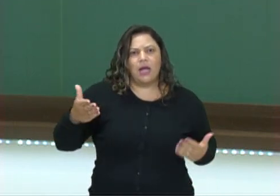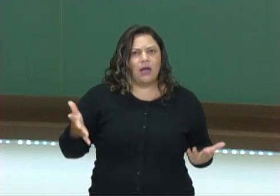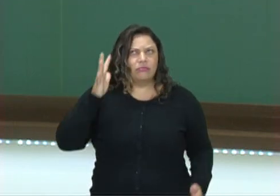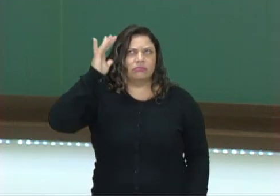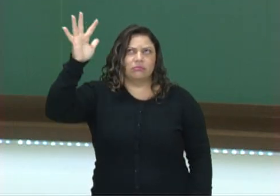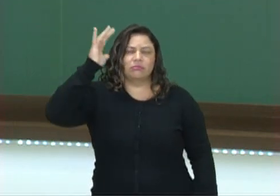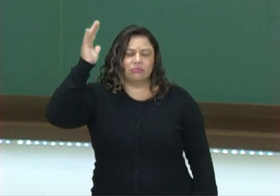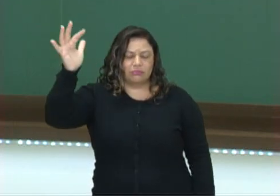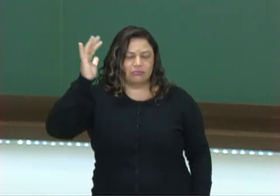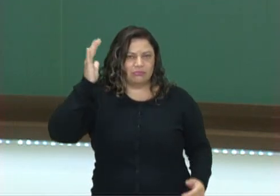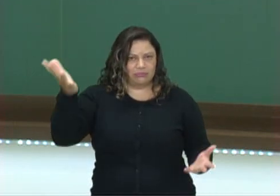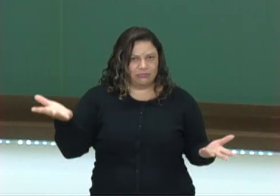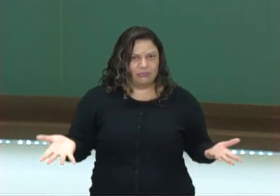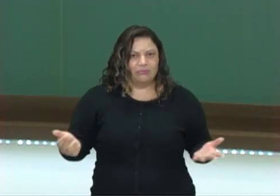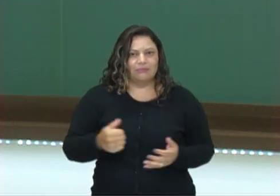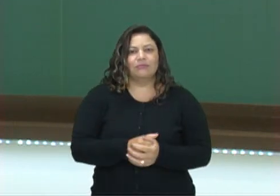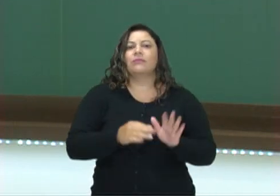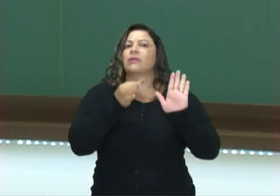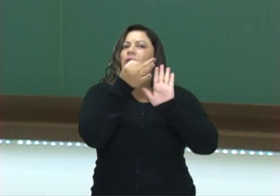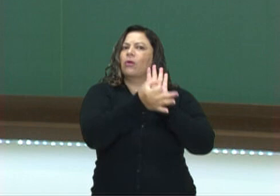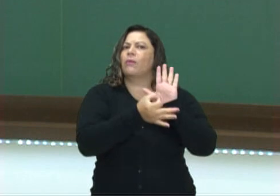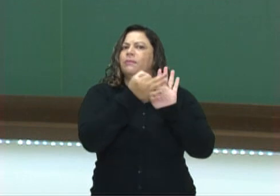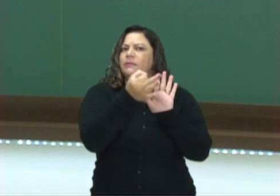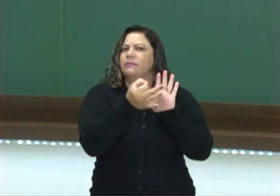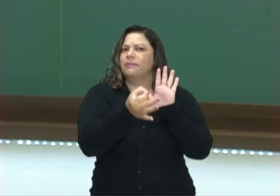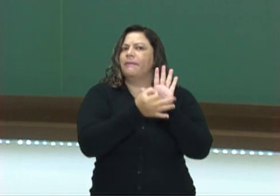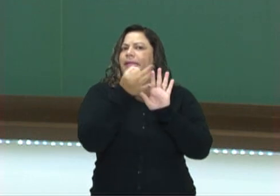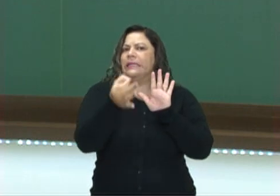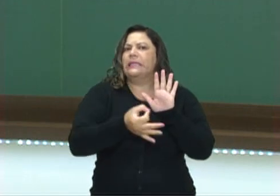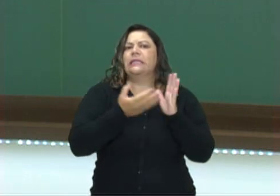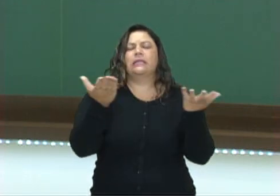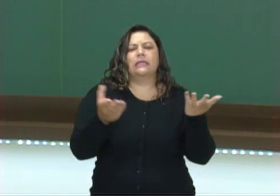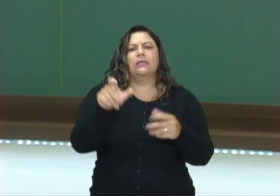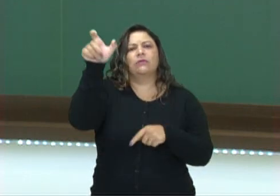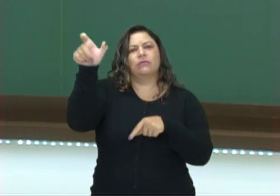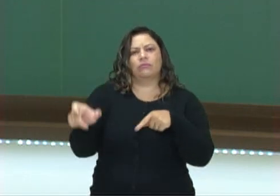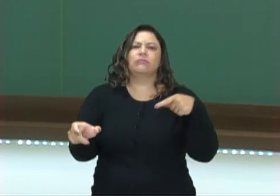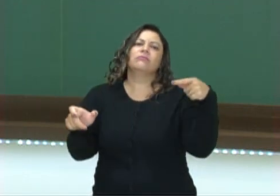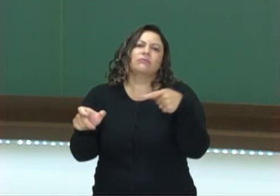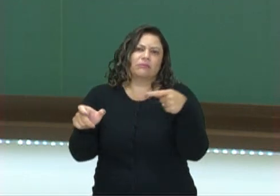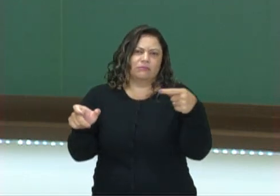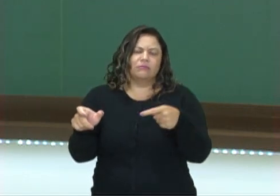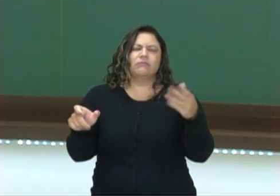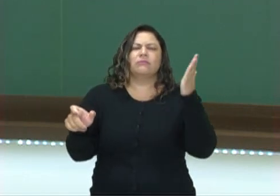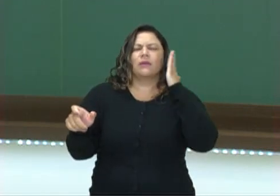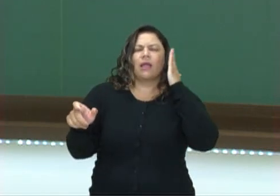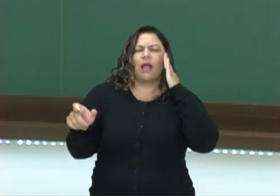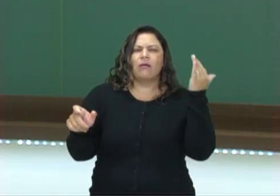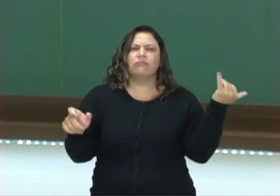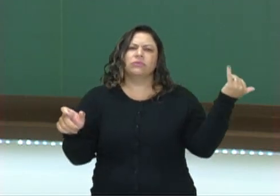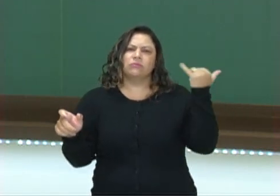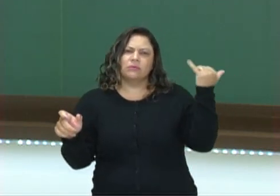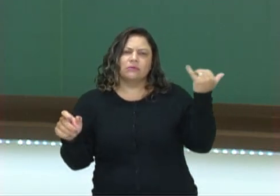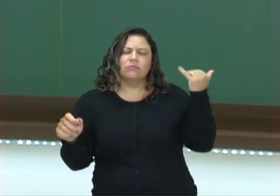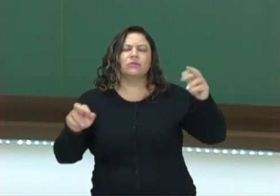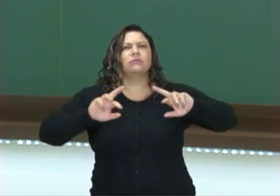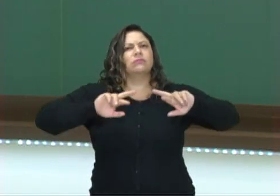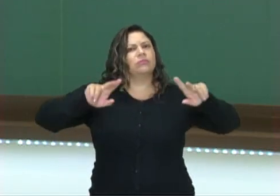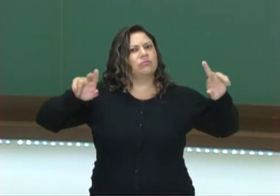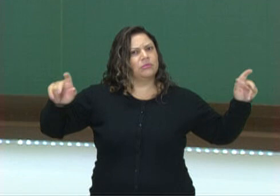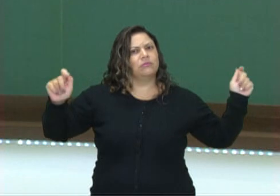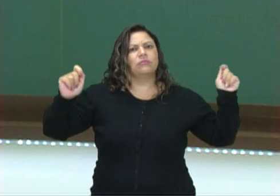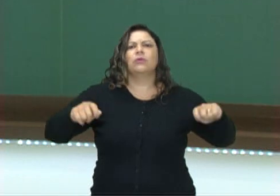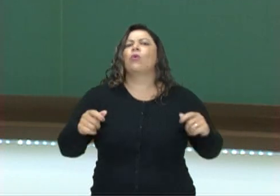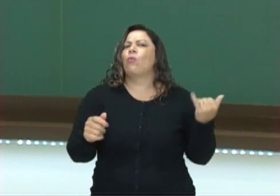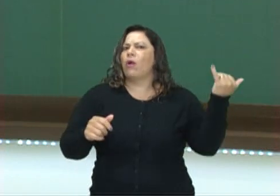reflexão que estamos fazendo. Uma opinião é quando uma pessoa, ela fica sabendo, fica instruída, foi informada de